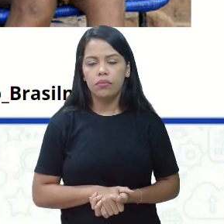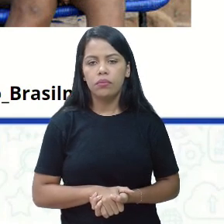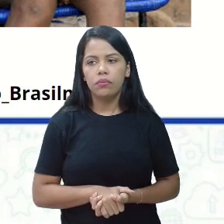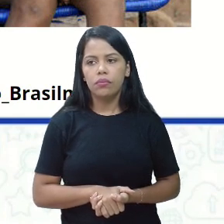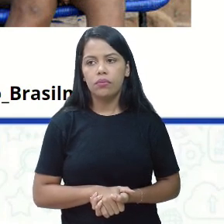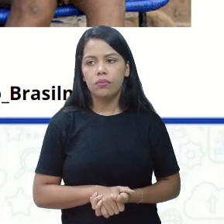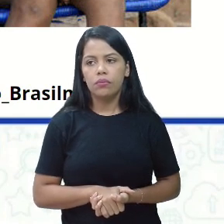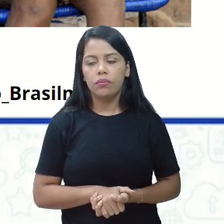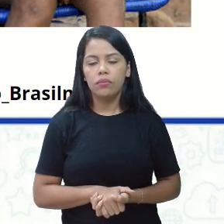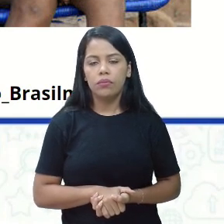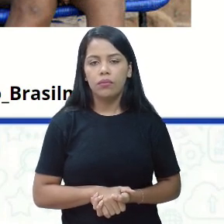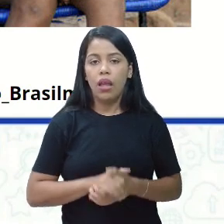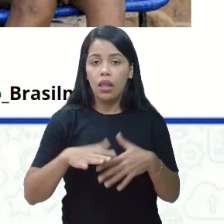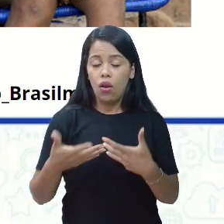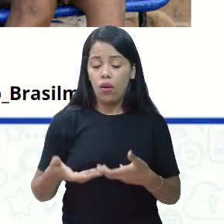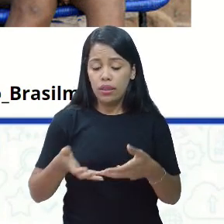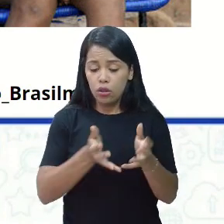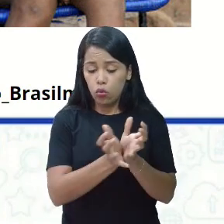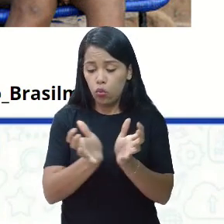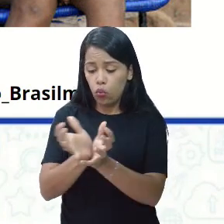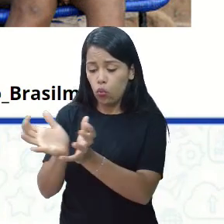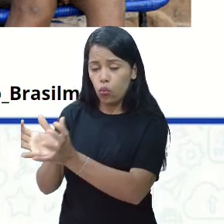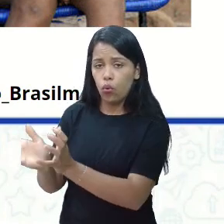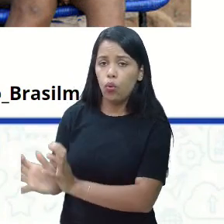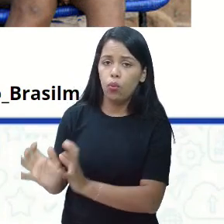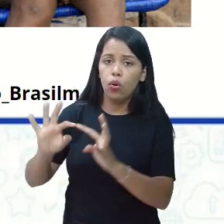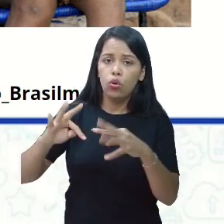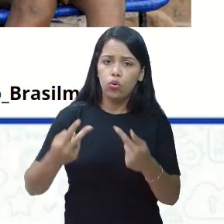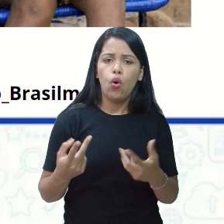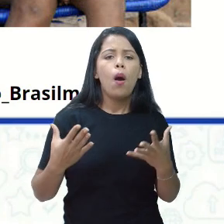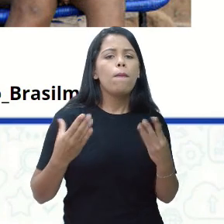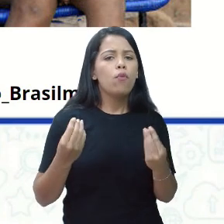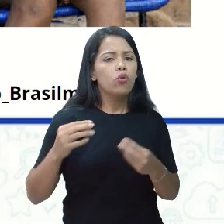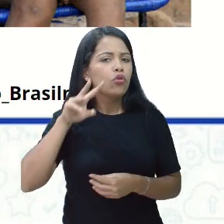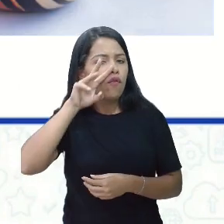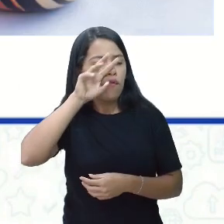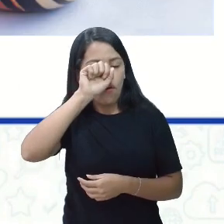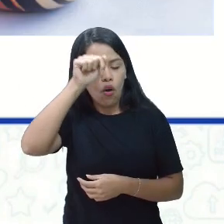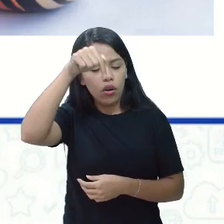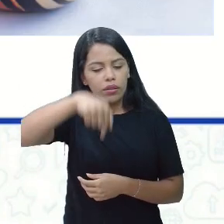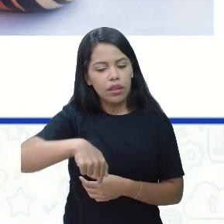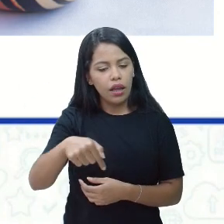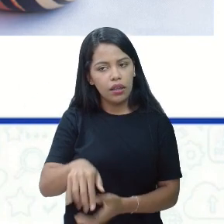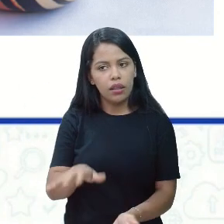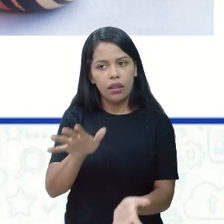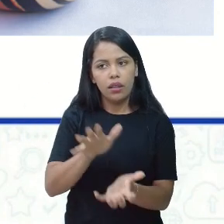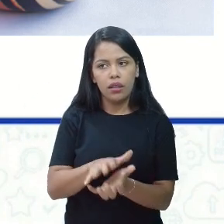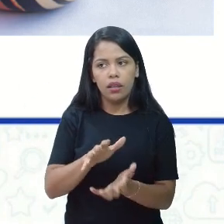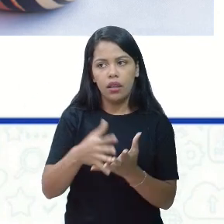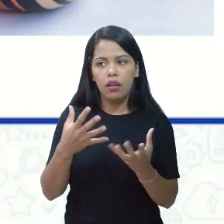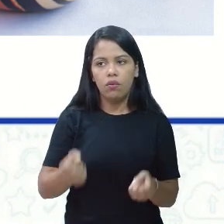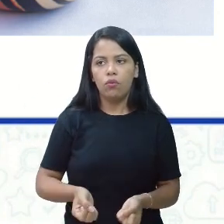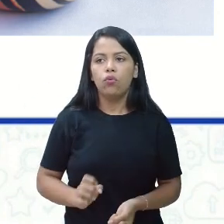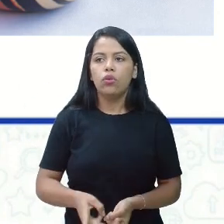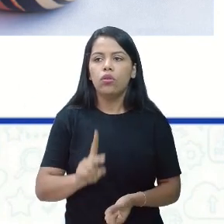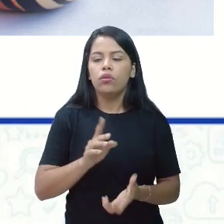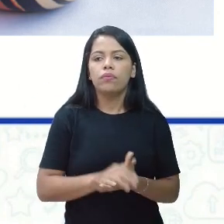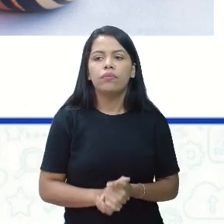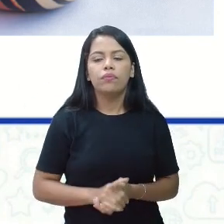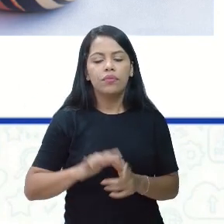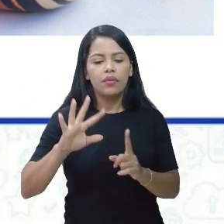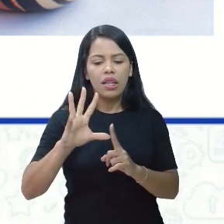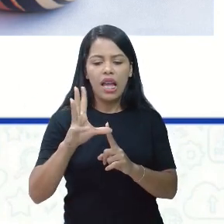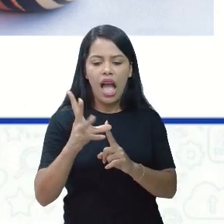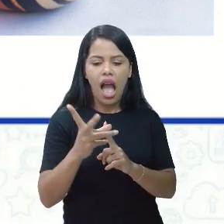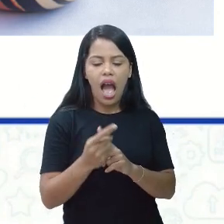Essas tribos, essas etnias, elas são bem fortes aqui. Vamos seguindo. A arte indígena ela é bem vasta,